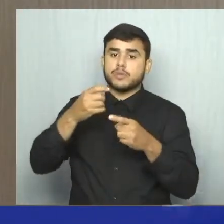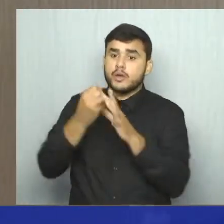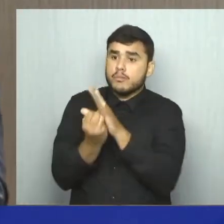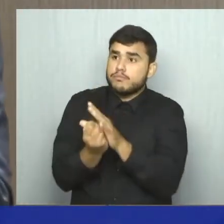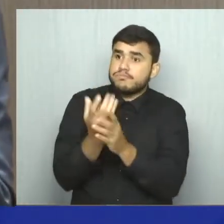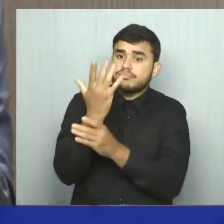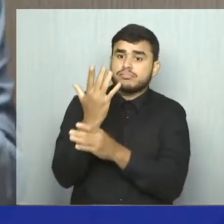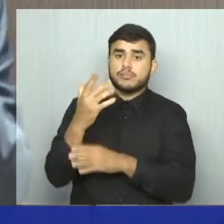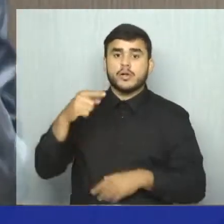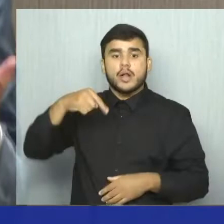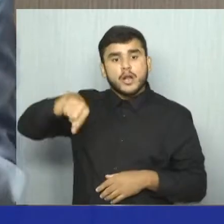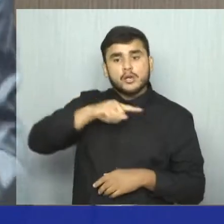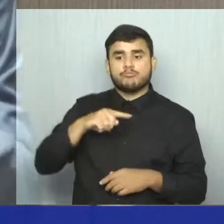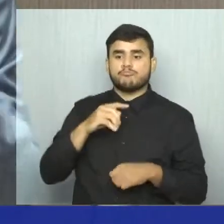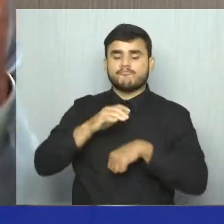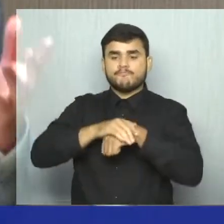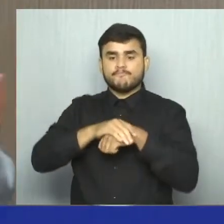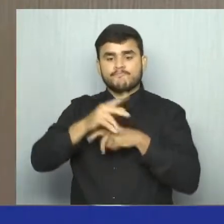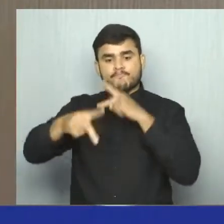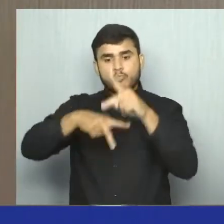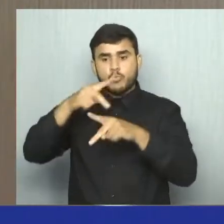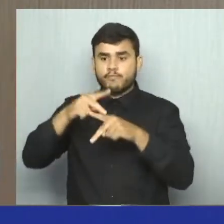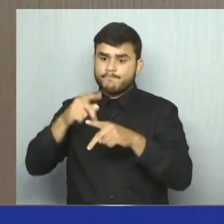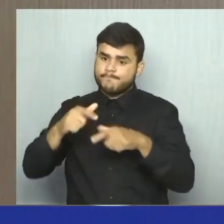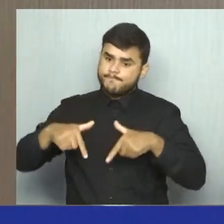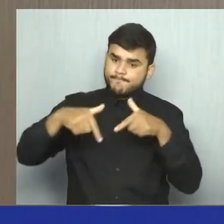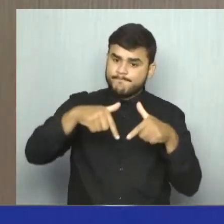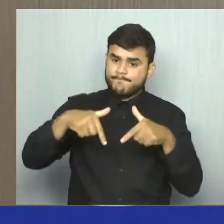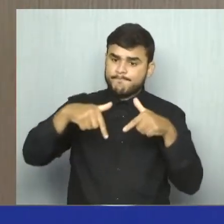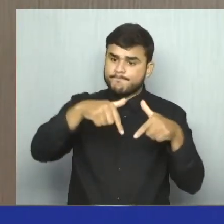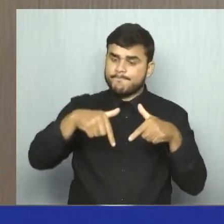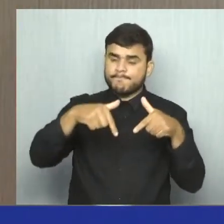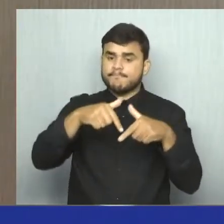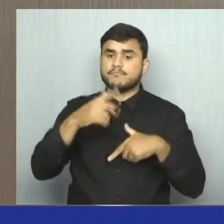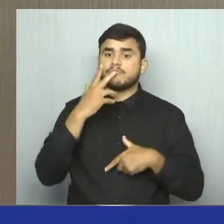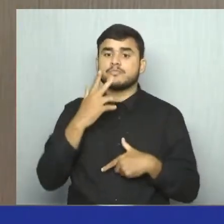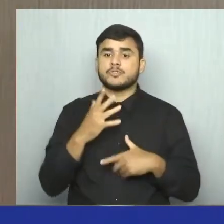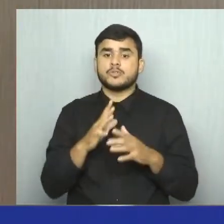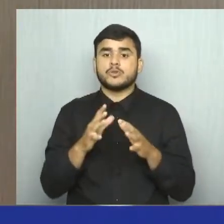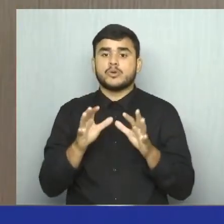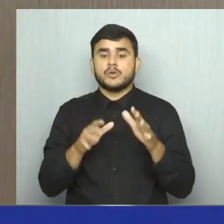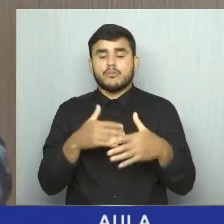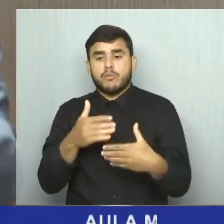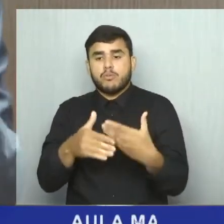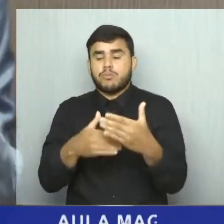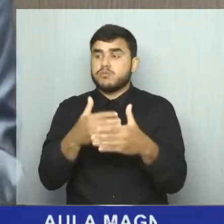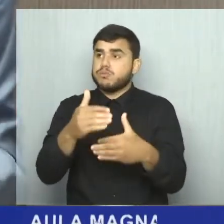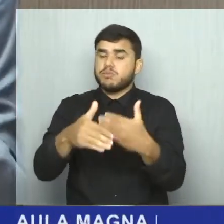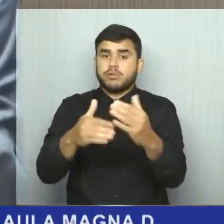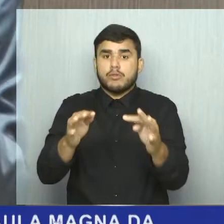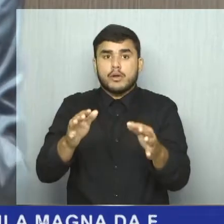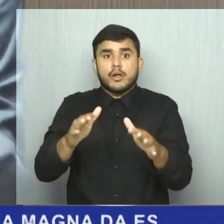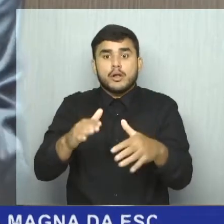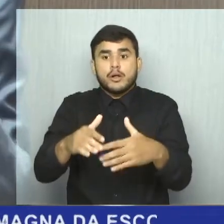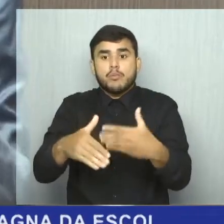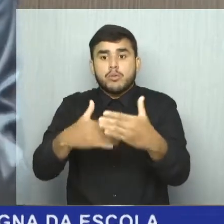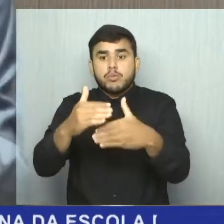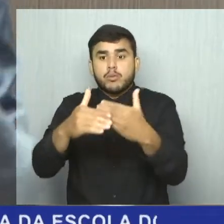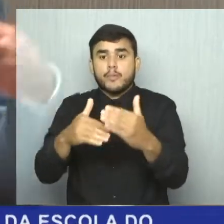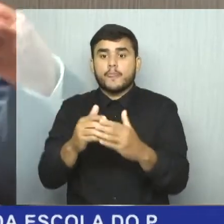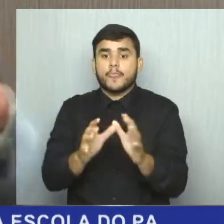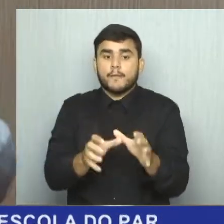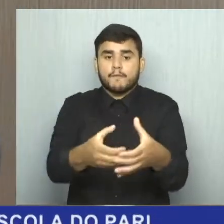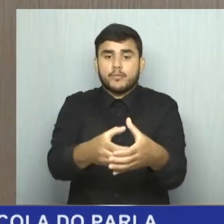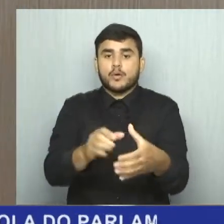rebeldia das populações crescentemente e gradualmente se urbanizando, criando os tais burgos,